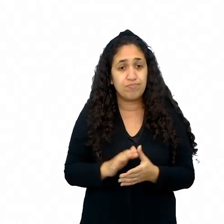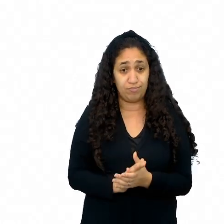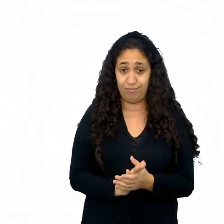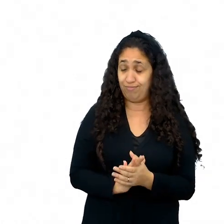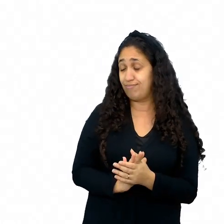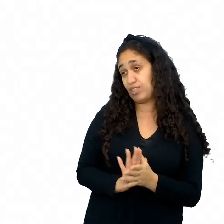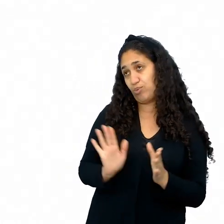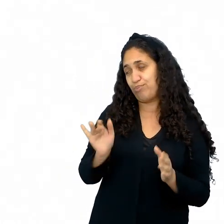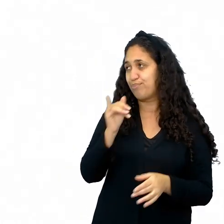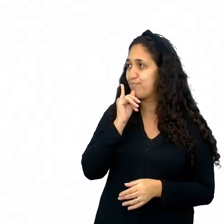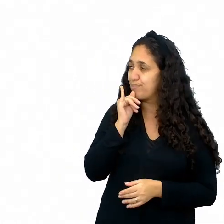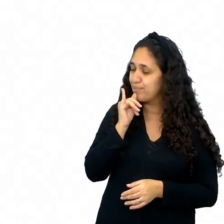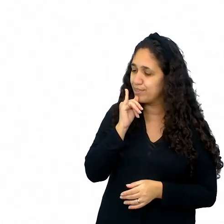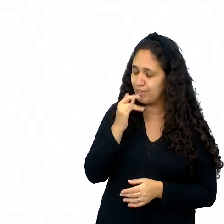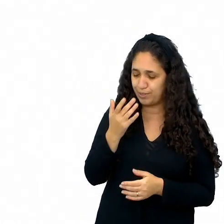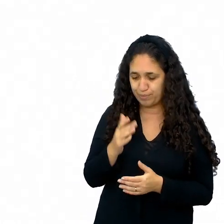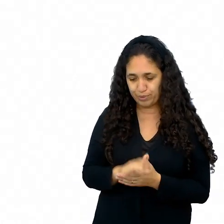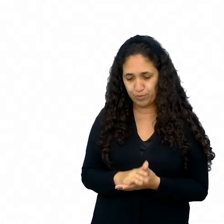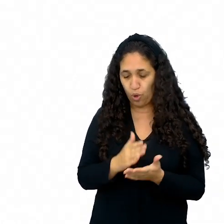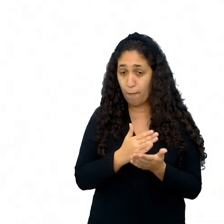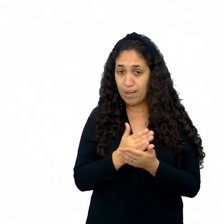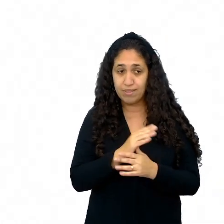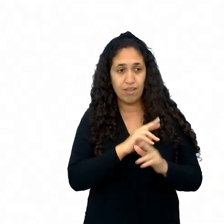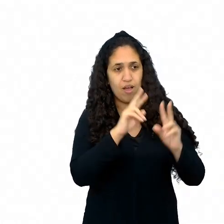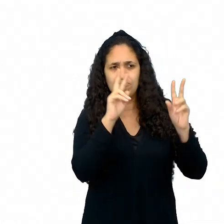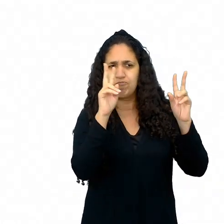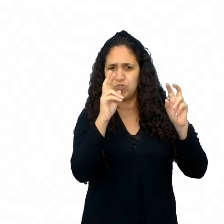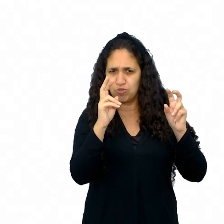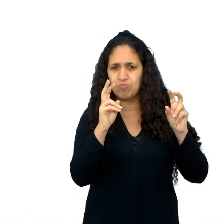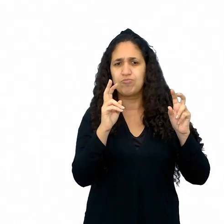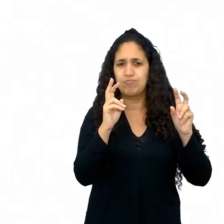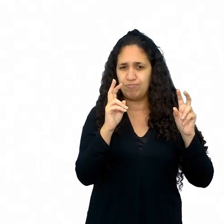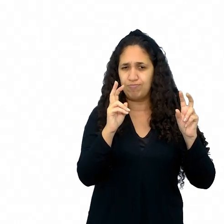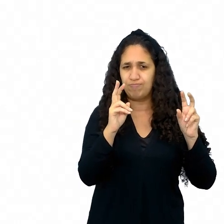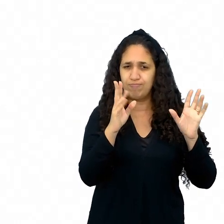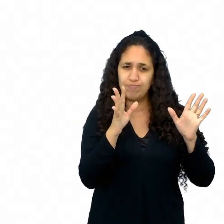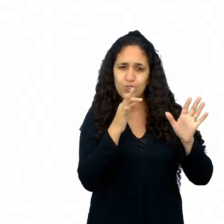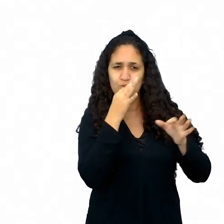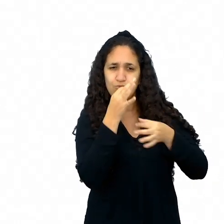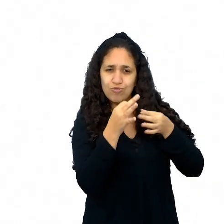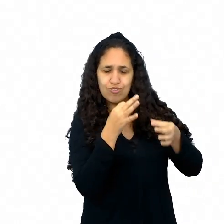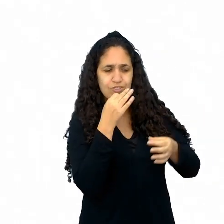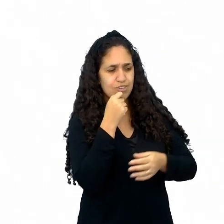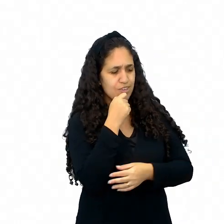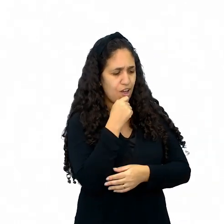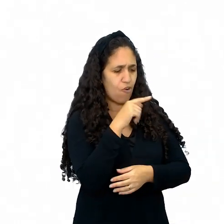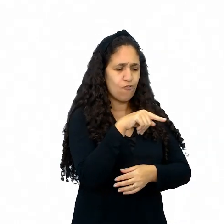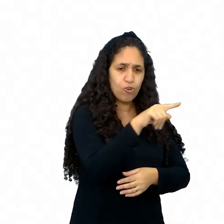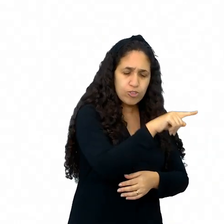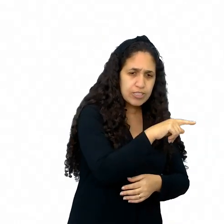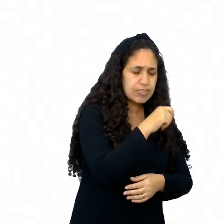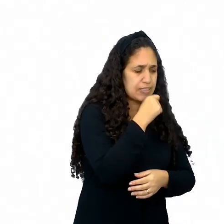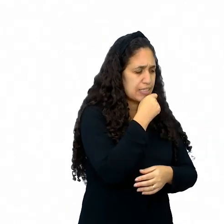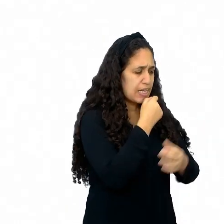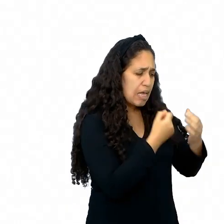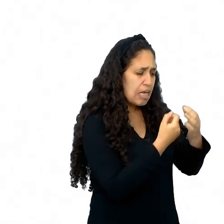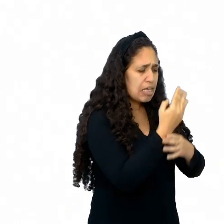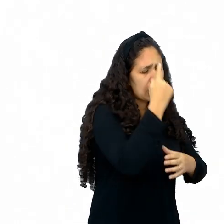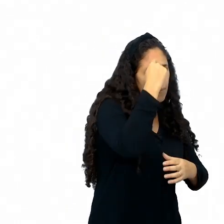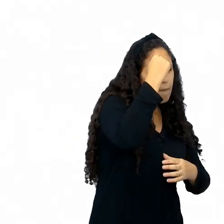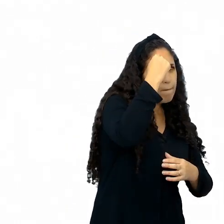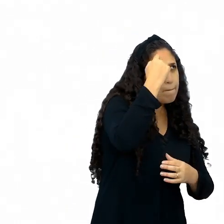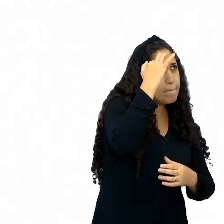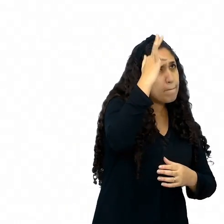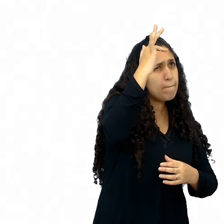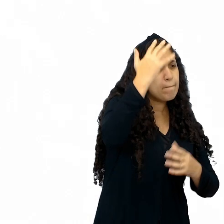Nós podemos, por exemplo, começar pelo título, não é? Sugerir aos nossos estudantes que levantem hipóteses em relação ao que eles